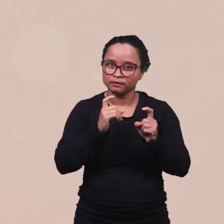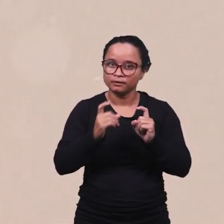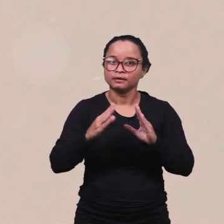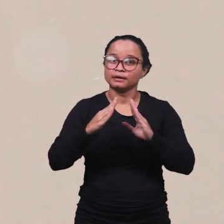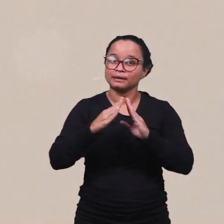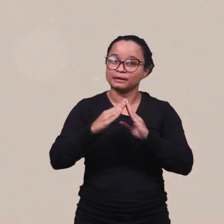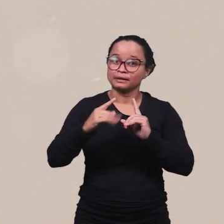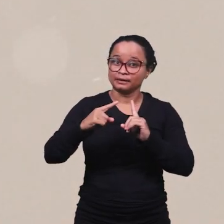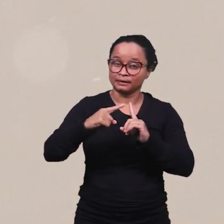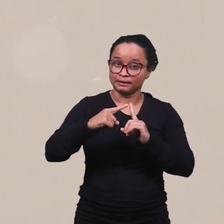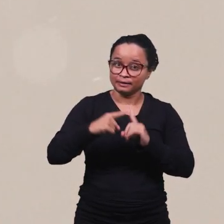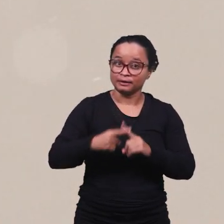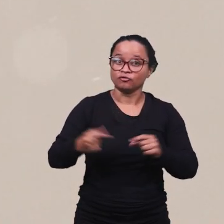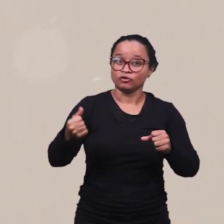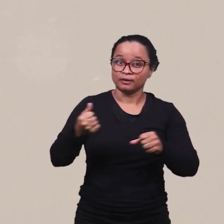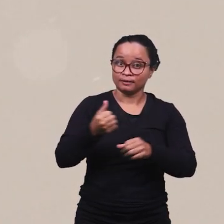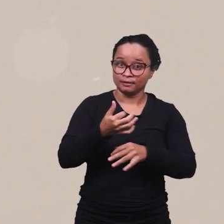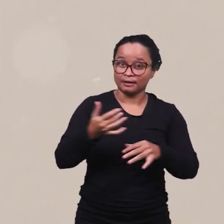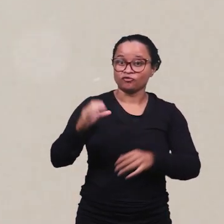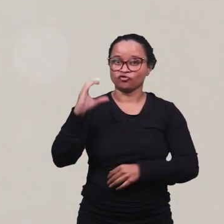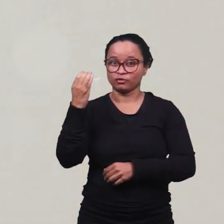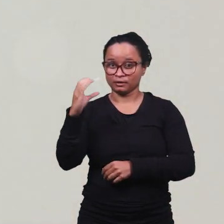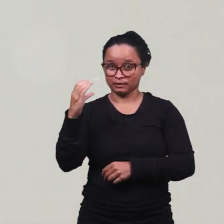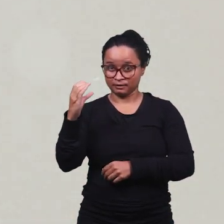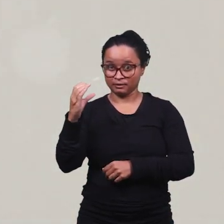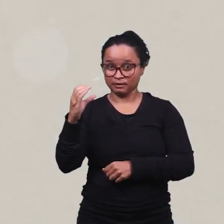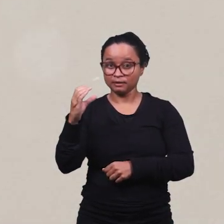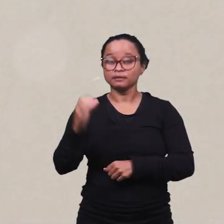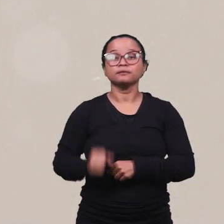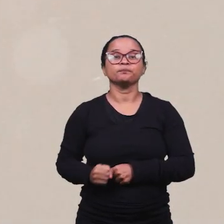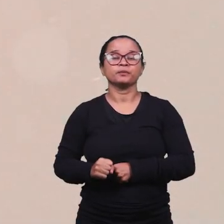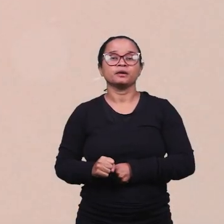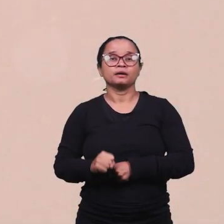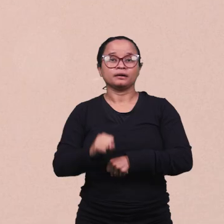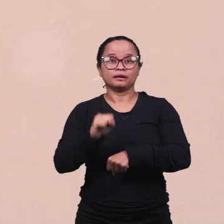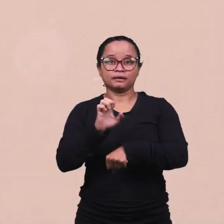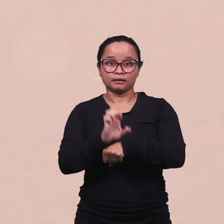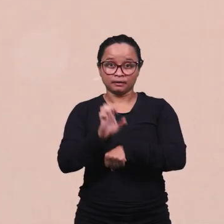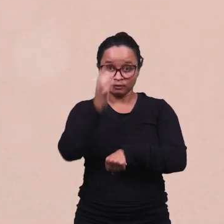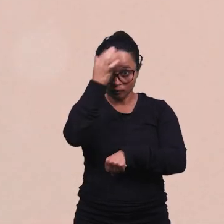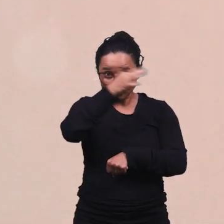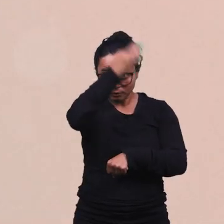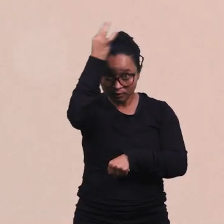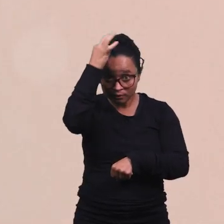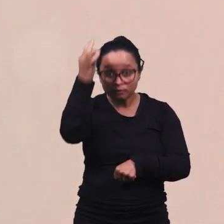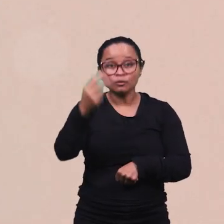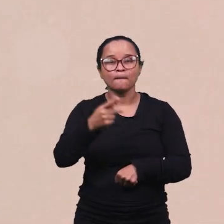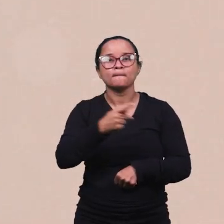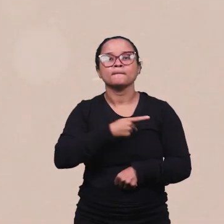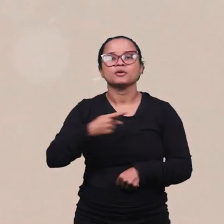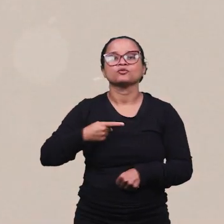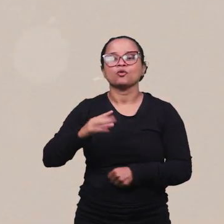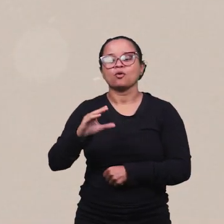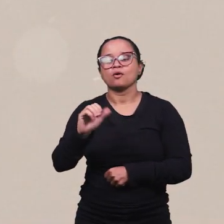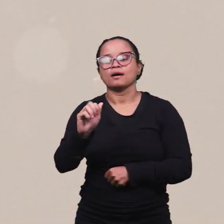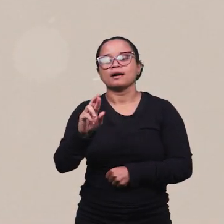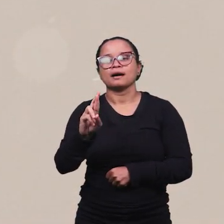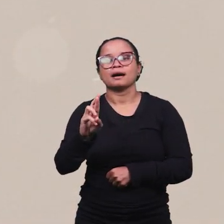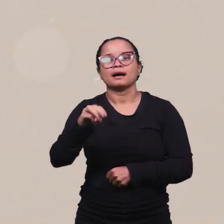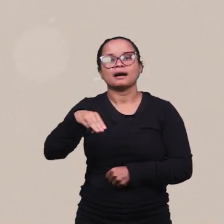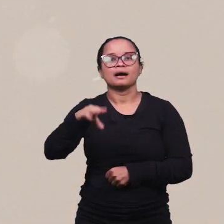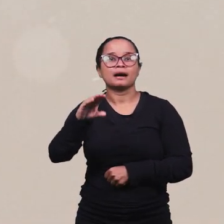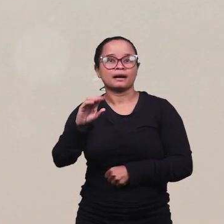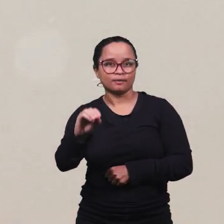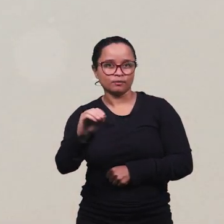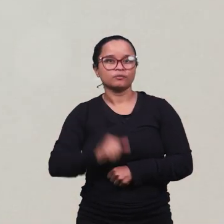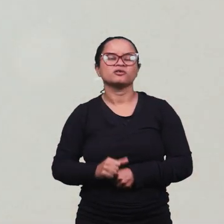reúno na igreja de Vila Capixaba, Cariacica. Meu pastor é pastor Carmo e já trabalho no Maraí tem